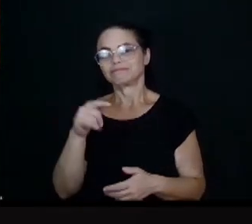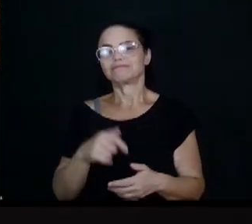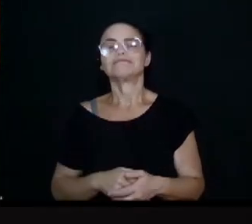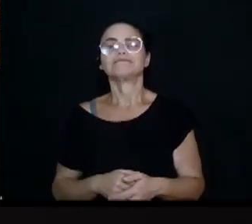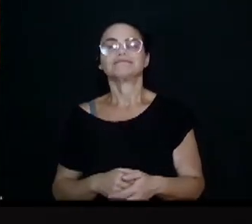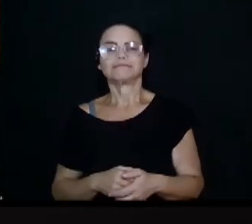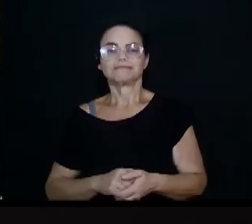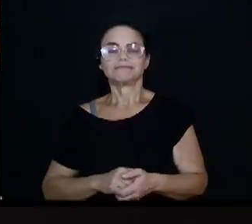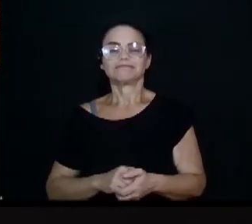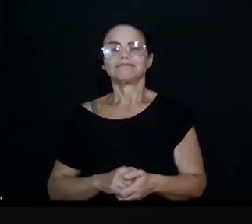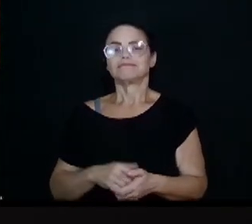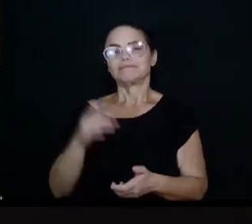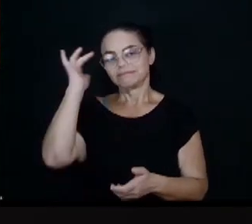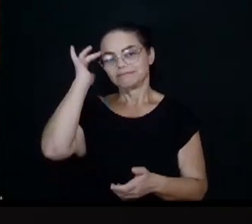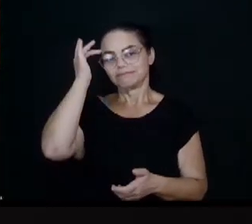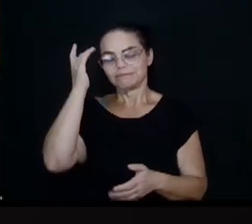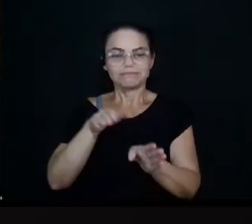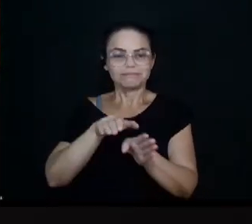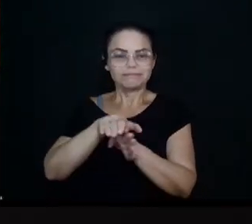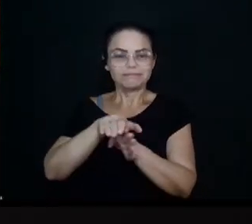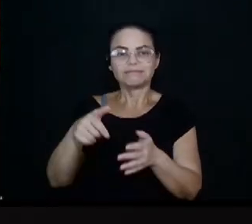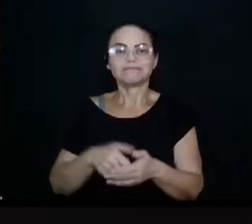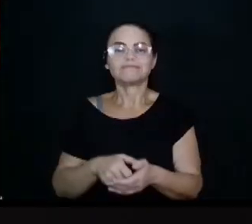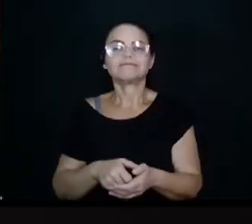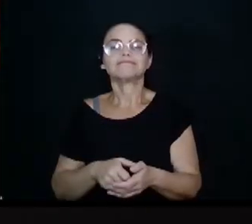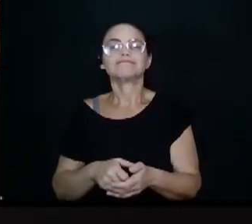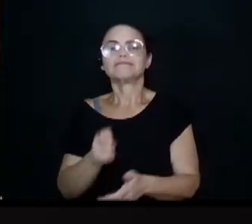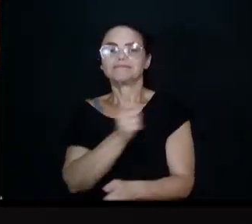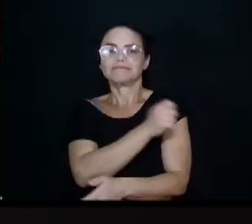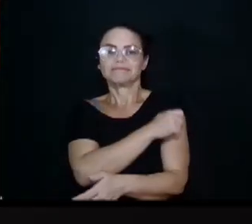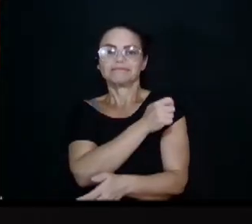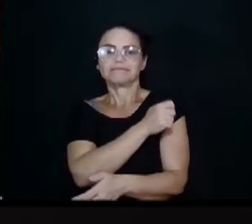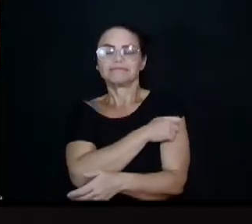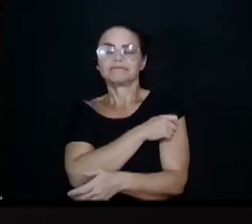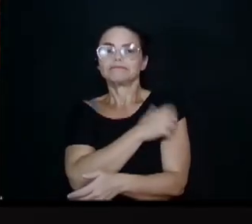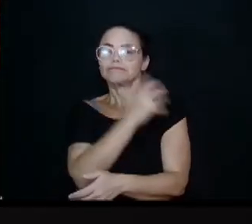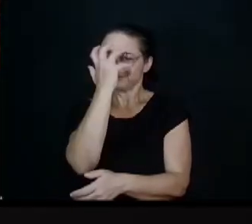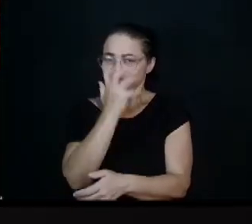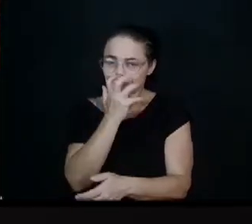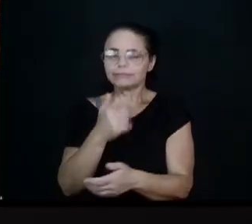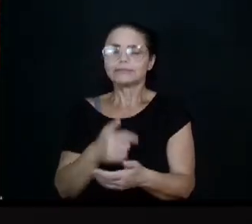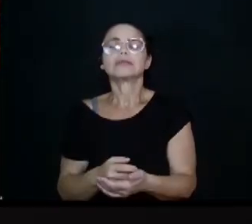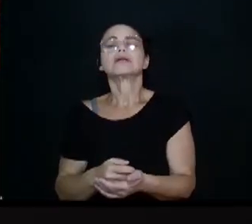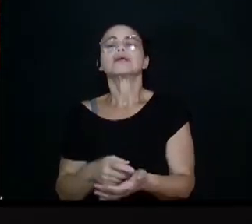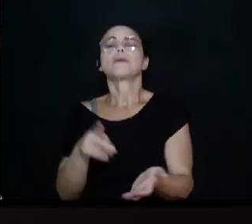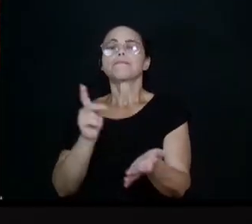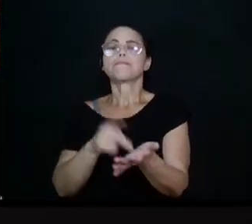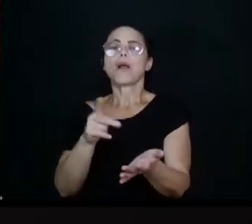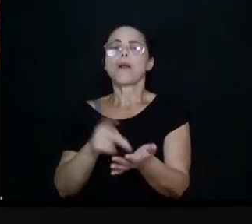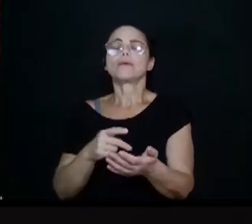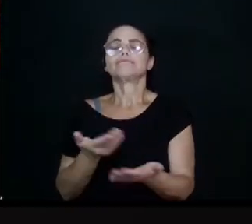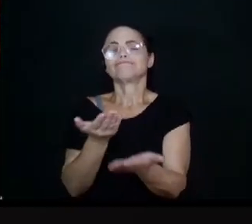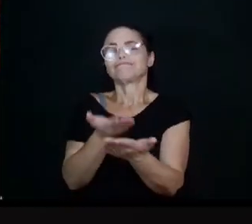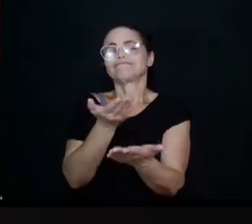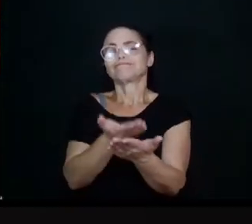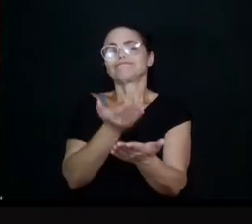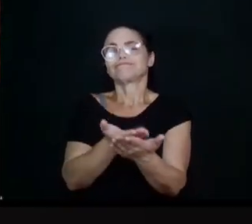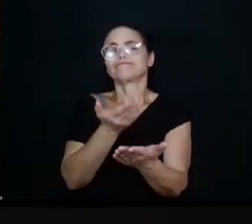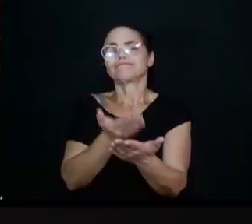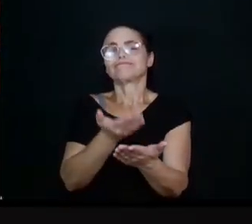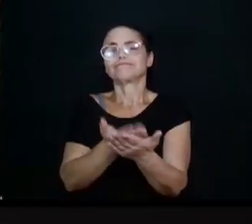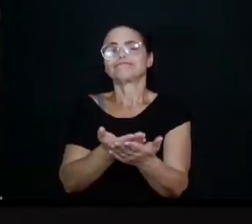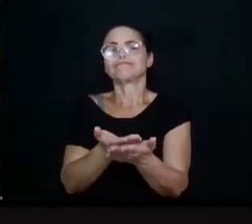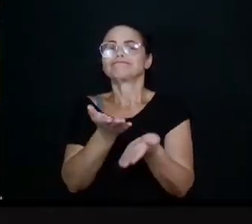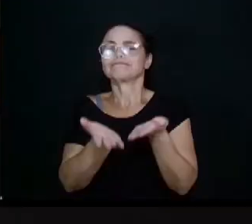a primeira orientação que eu dou é que os alunos levem muito a sério, tá? Os alunos estudem, se dediquem.